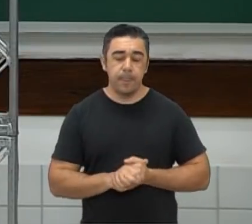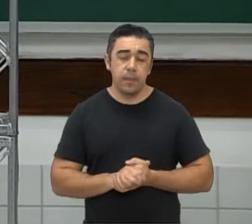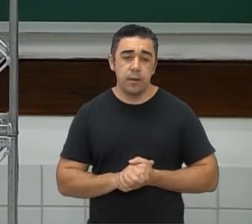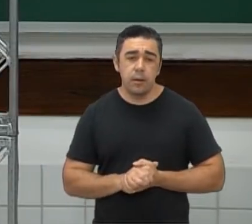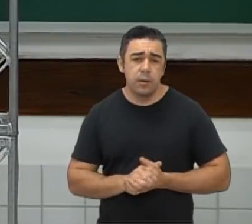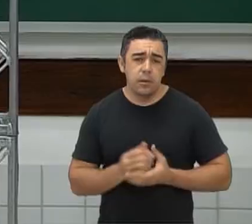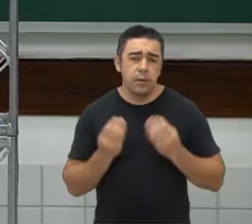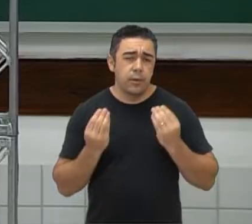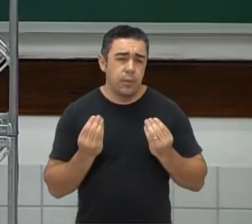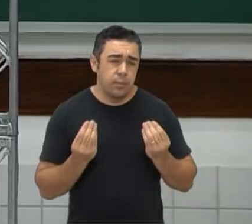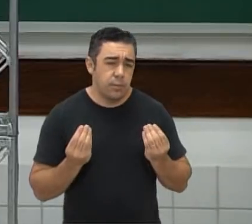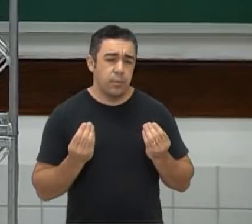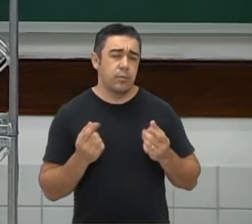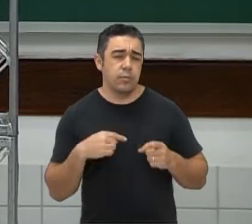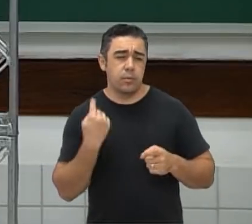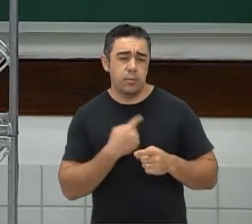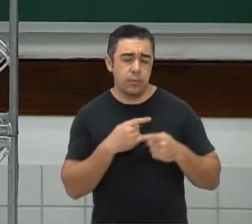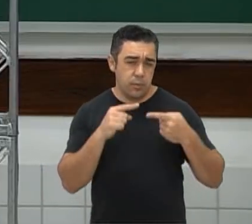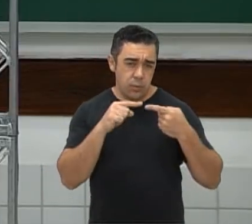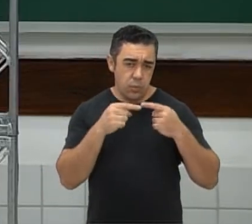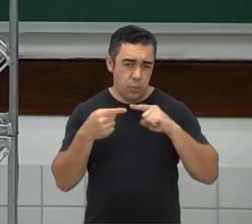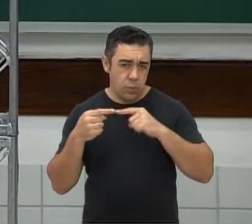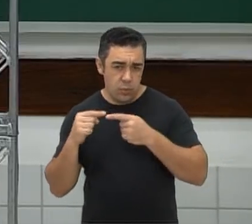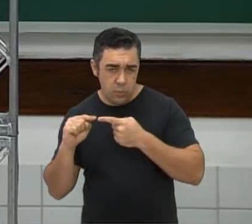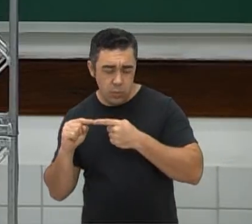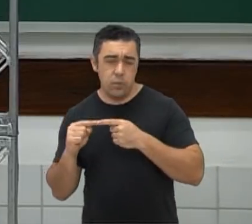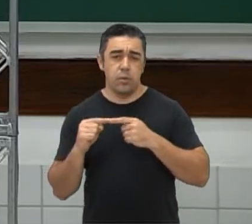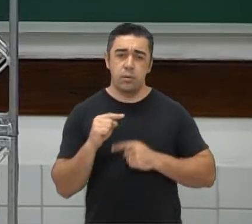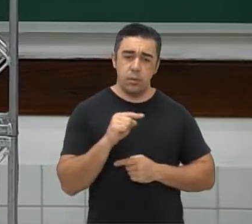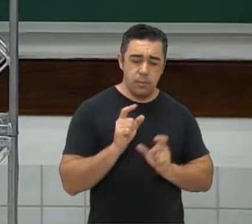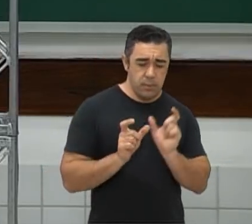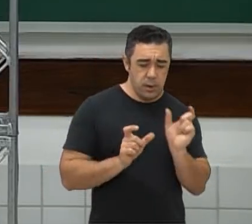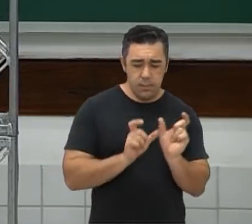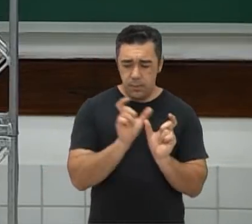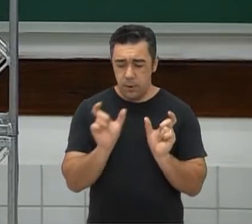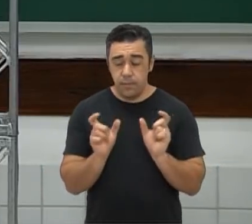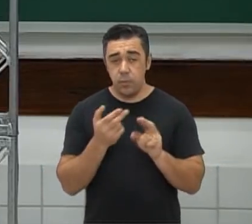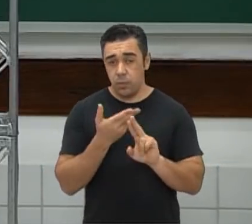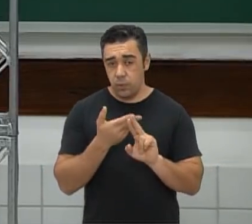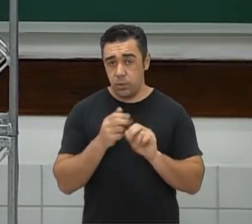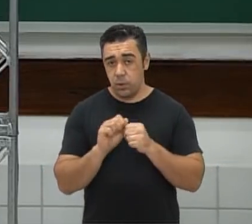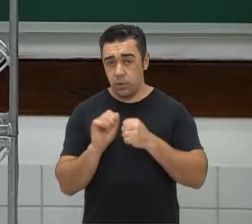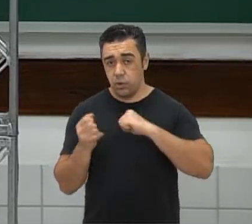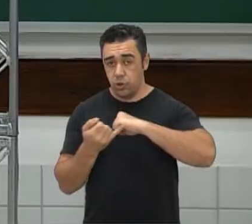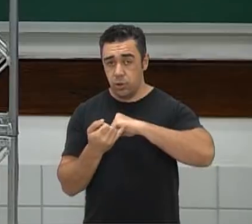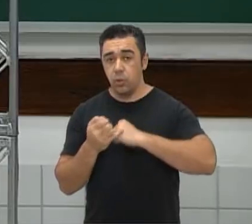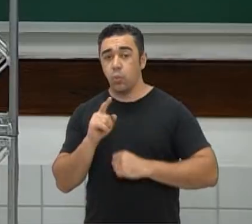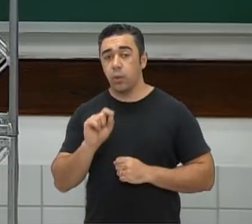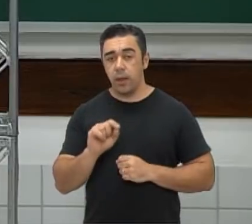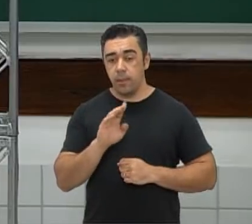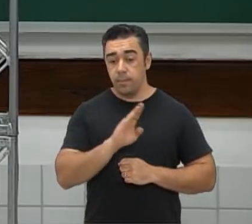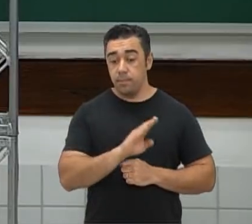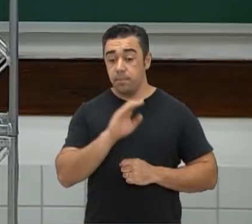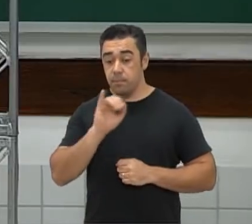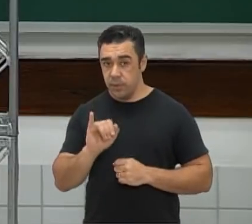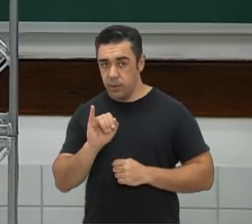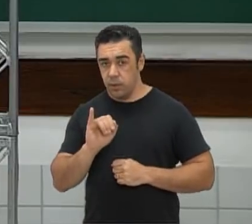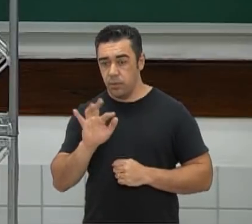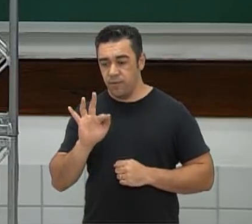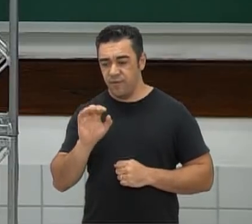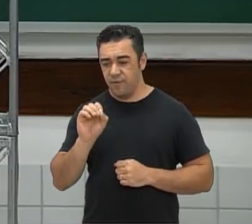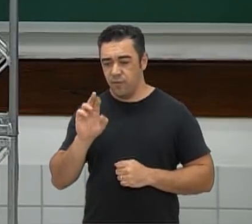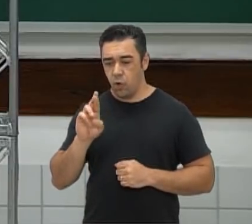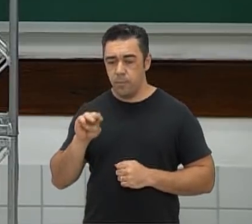né? E como que a gente vai fazer a concordância nominal nesses casos, né? Utilizando adjetivos biformes, que são esses adjetivos